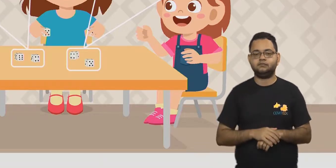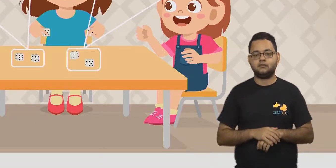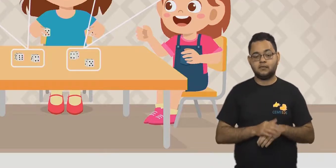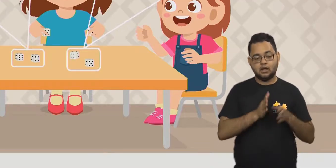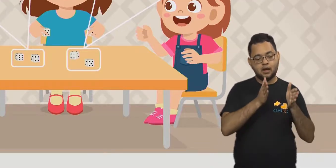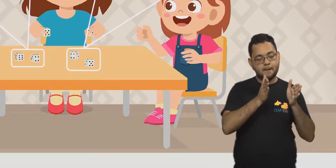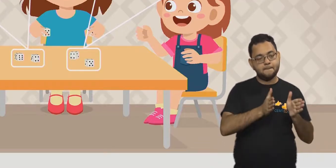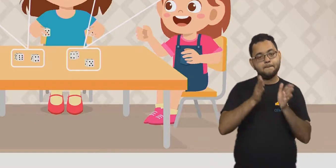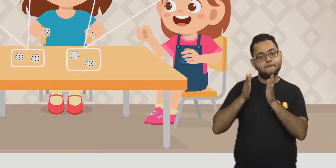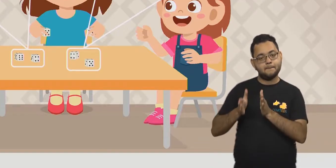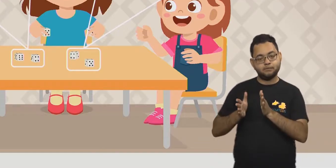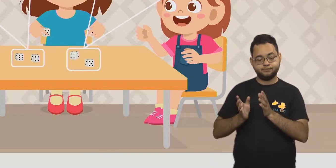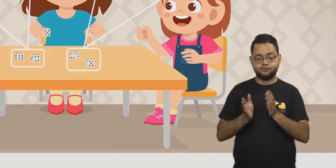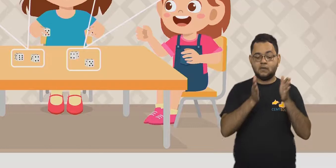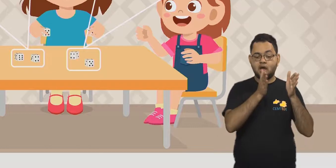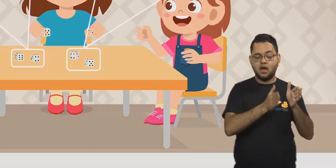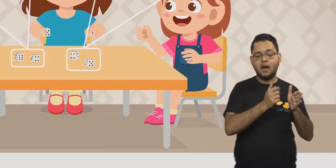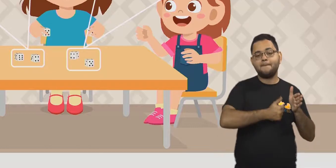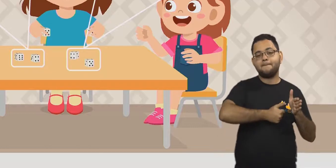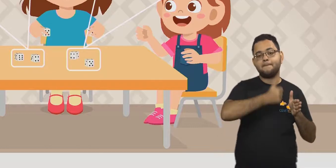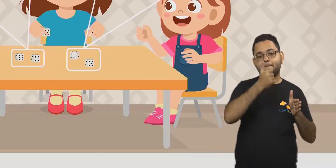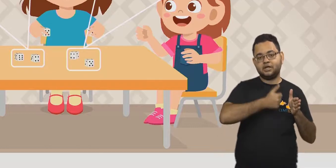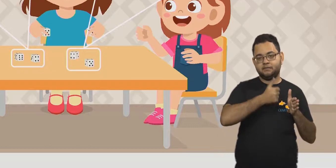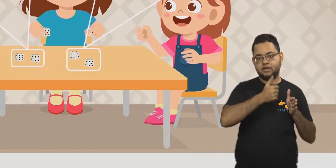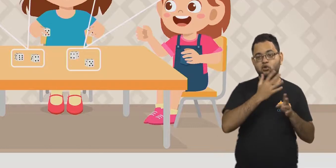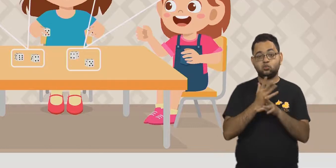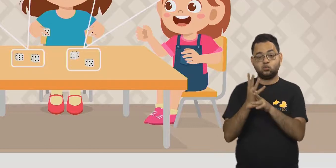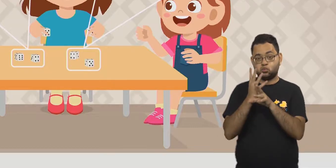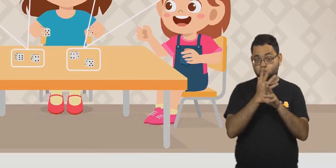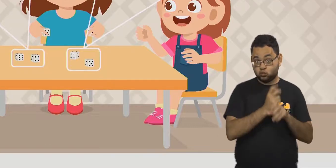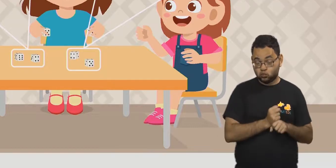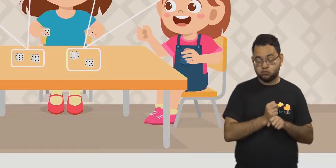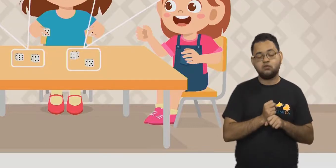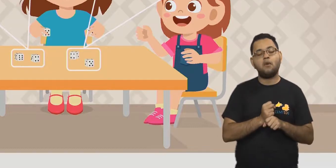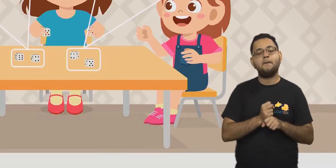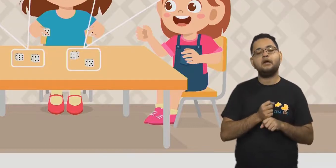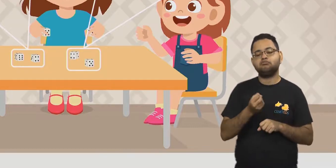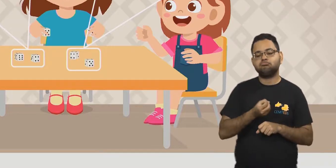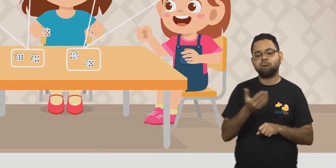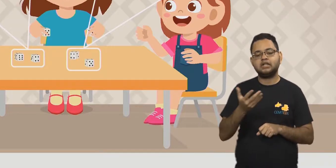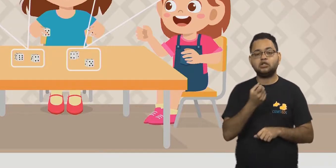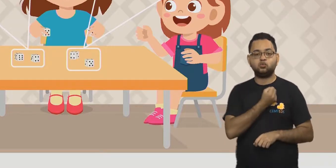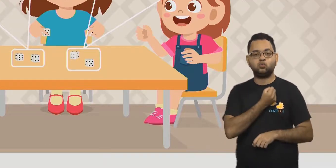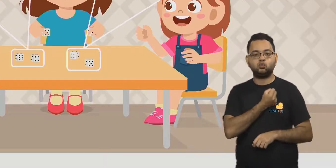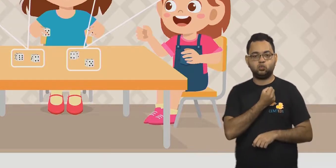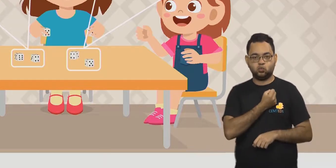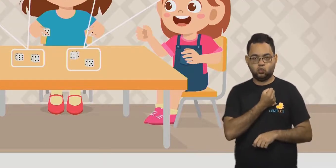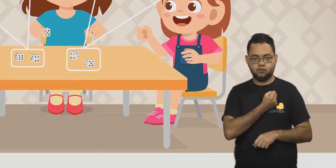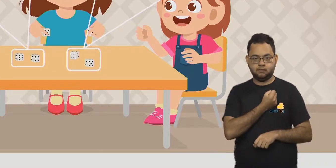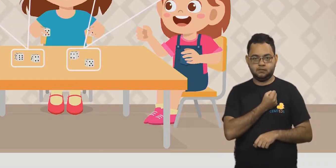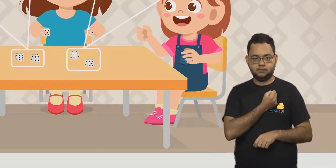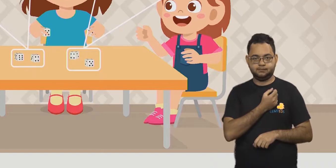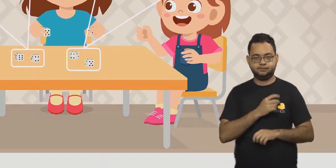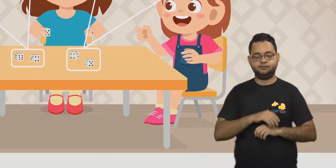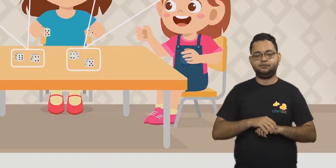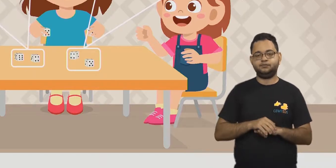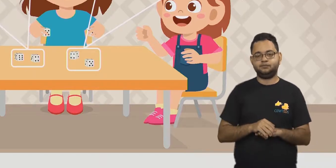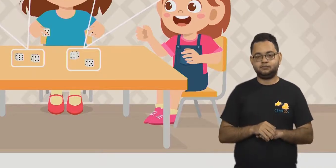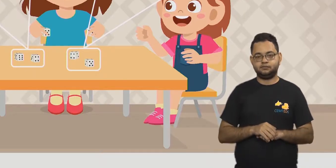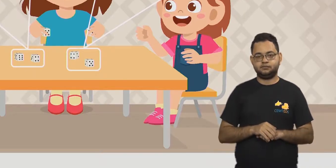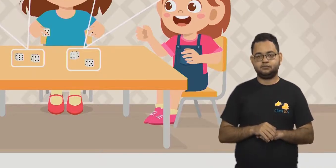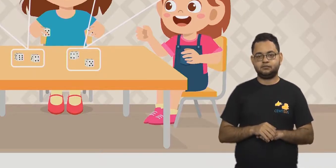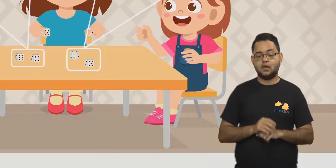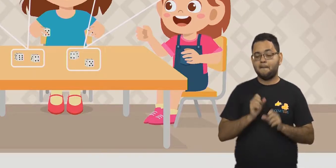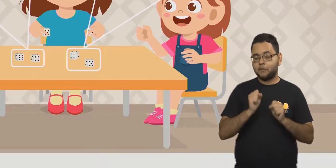ter dois momentos no primeiro momento a soma dos dados poderia surgir com as duas